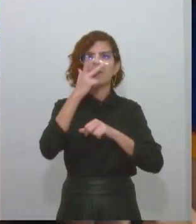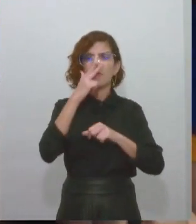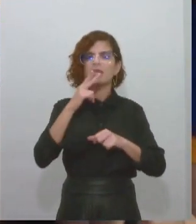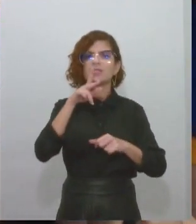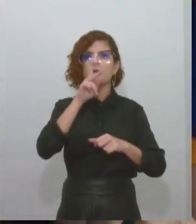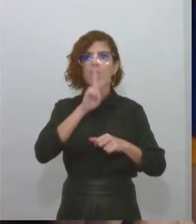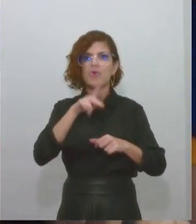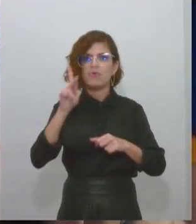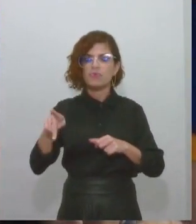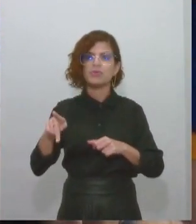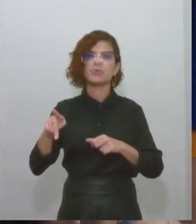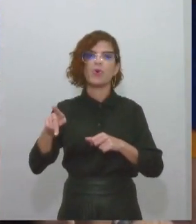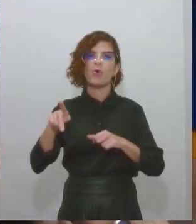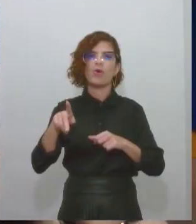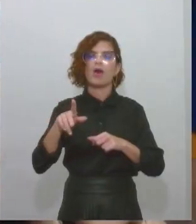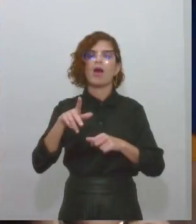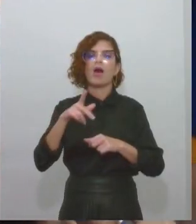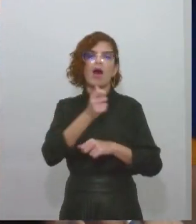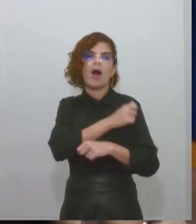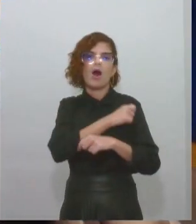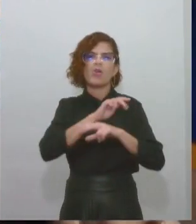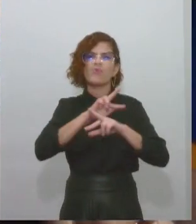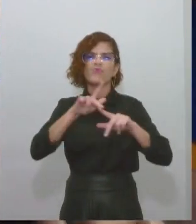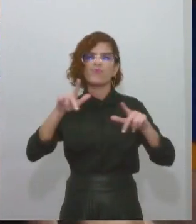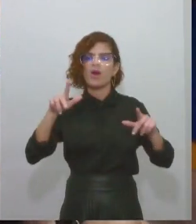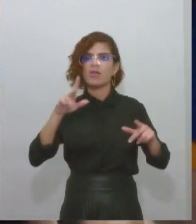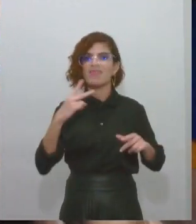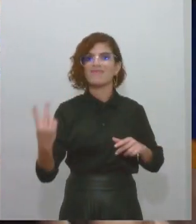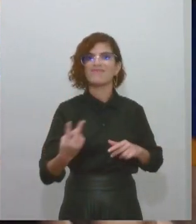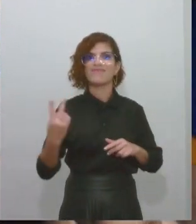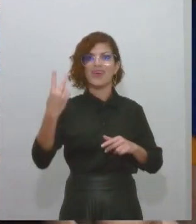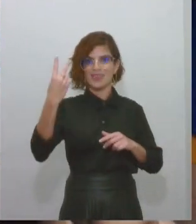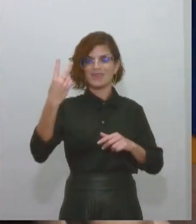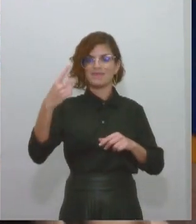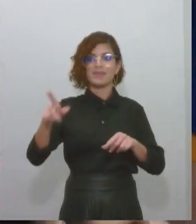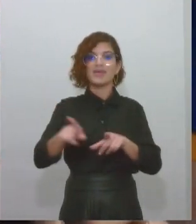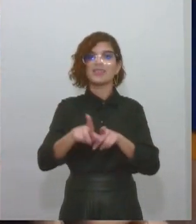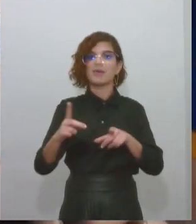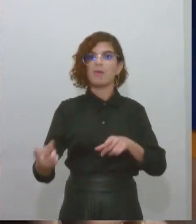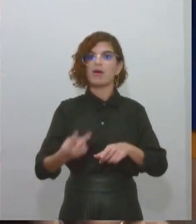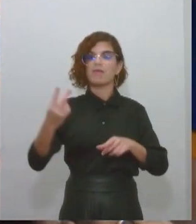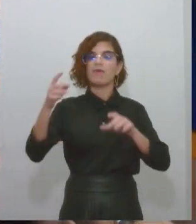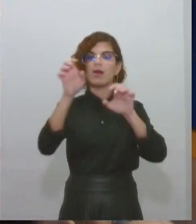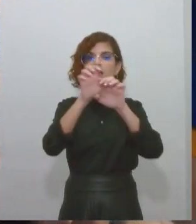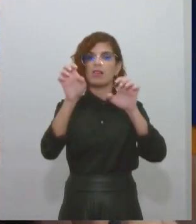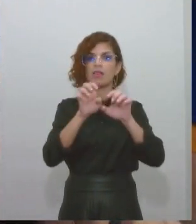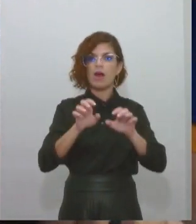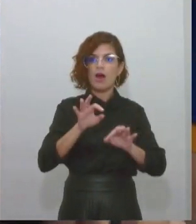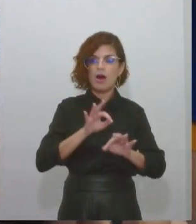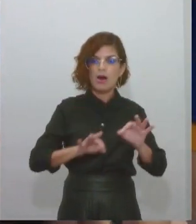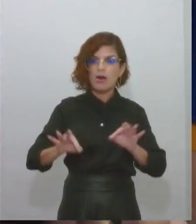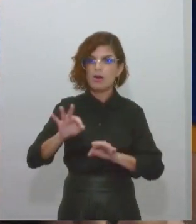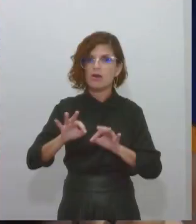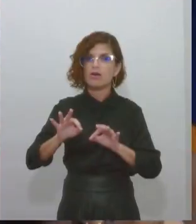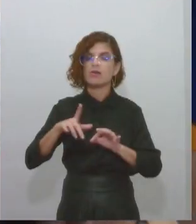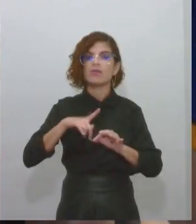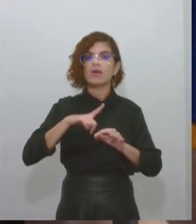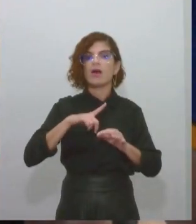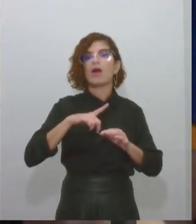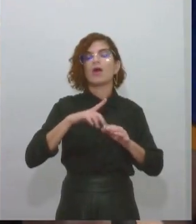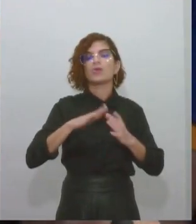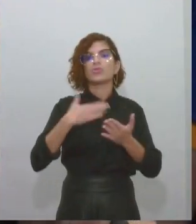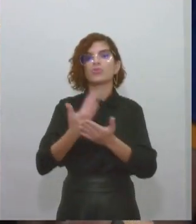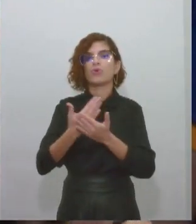no Sinto Clima a valorização da infraestrutura, que nós estamos lá hoje com mais de 150 escolas climatizadas. Ontem entregamos